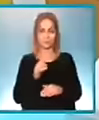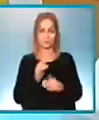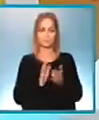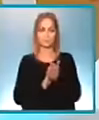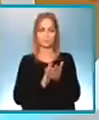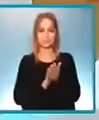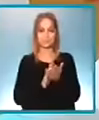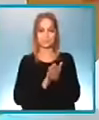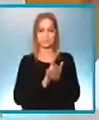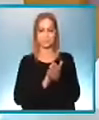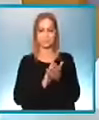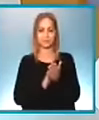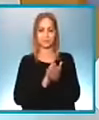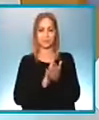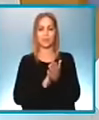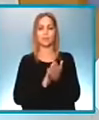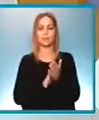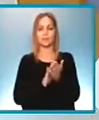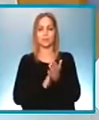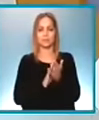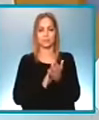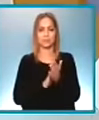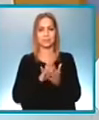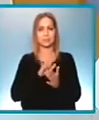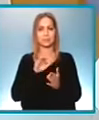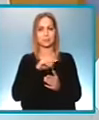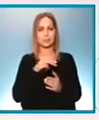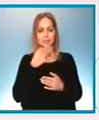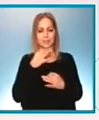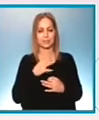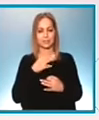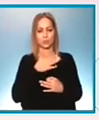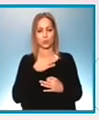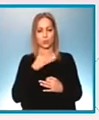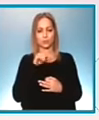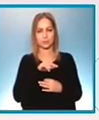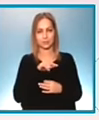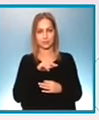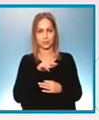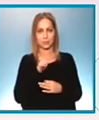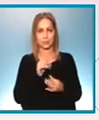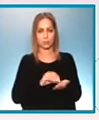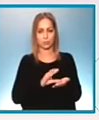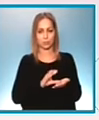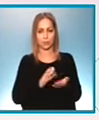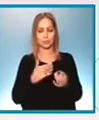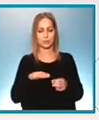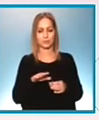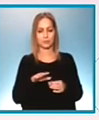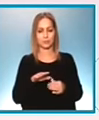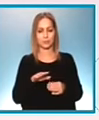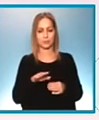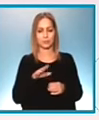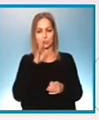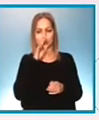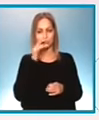760-20-60-20. 5 mil euros garantidos, 11 mil de jackpot, mas 5 mil ganhará com certeza se for o